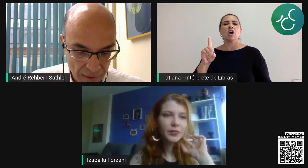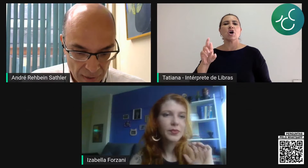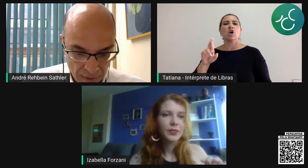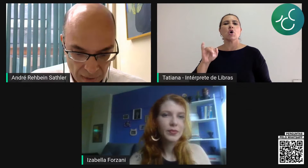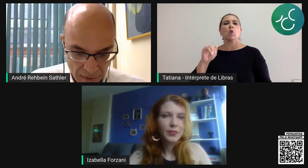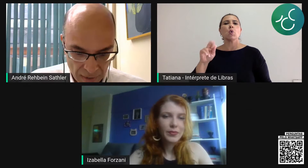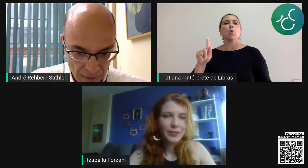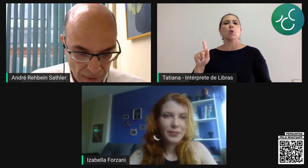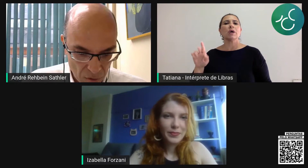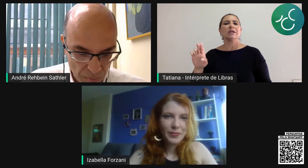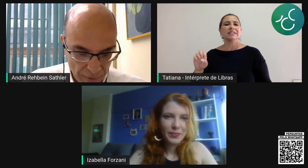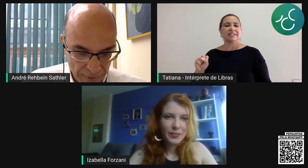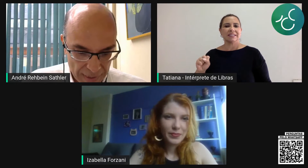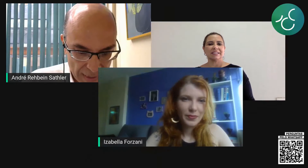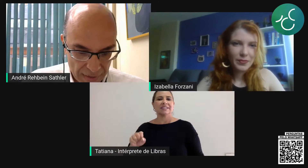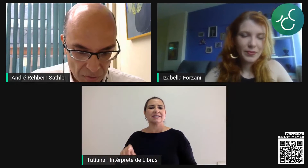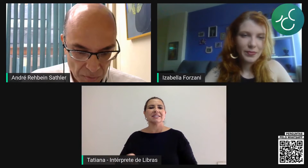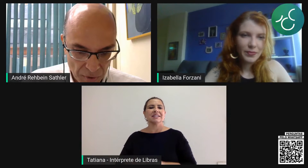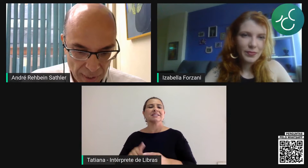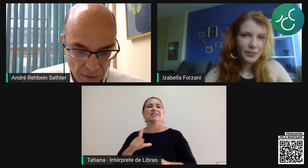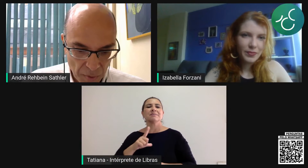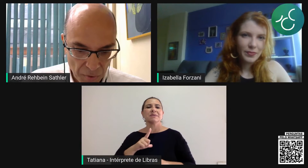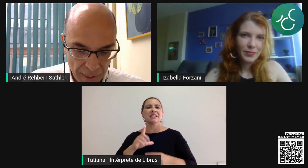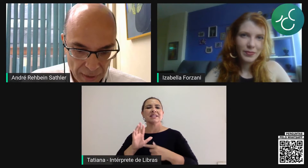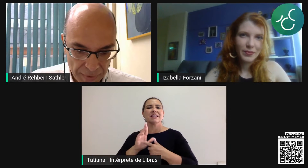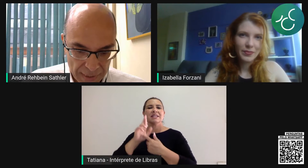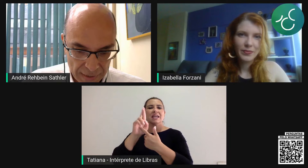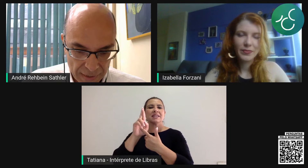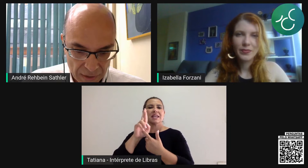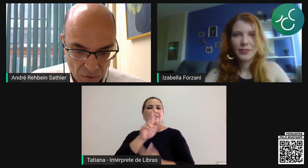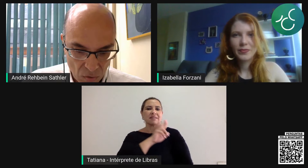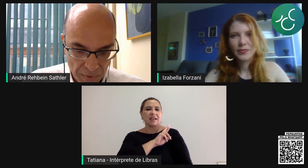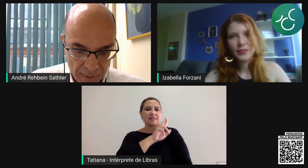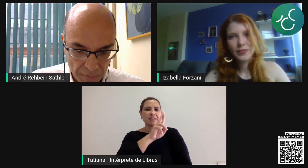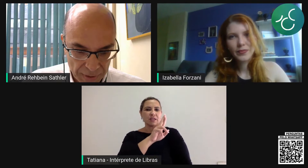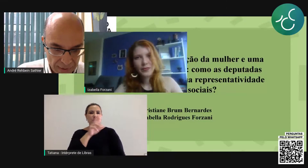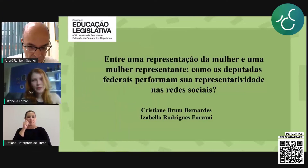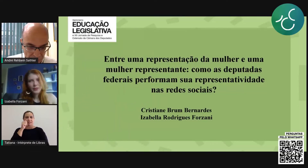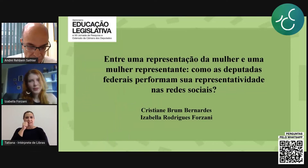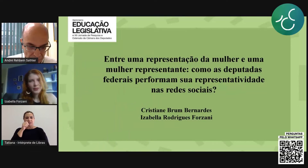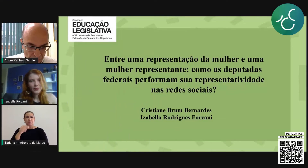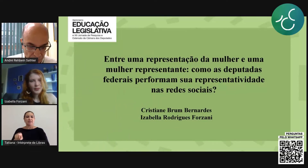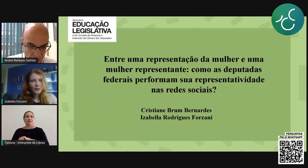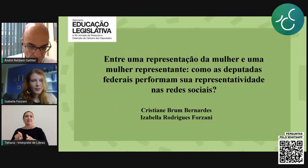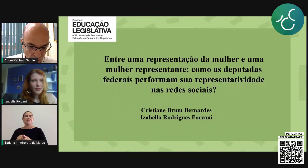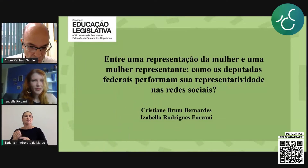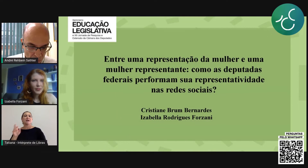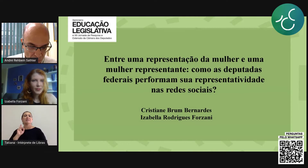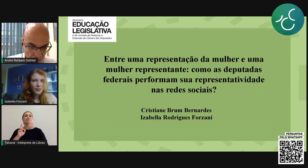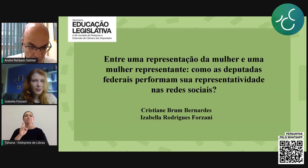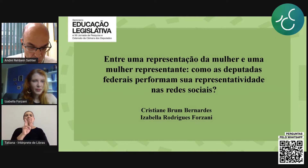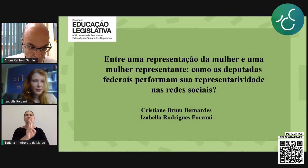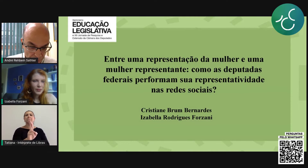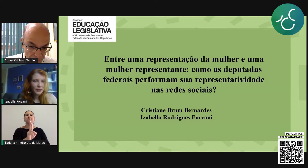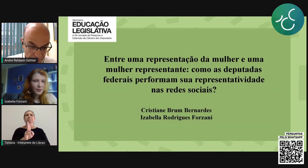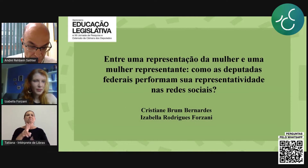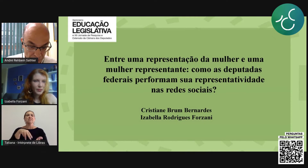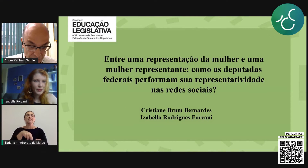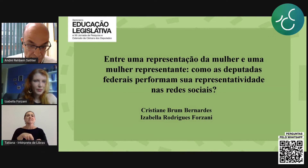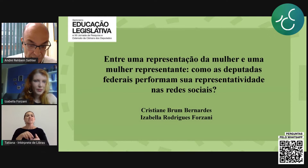tema Entre uma representação da mulher e uma mulher representante, como as deputadas federais performam